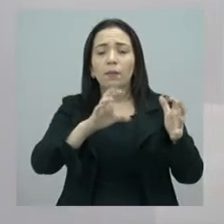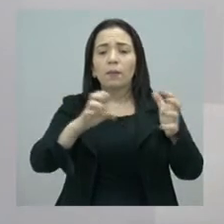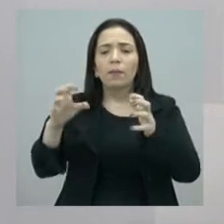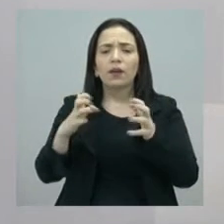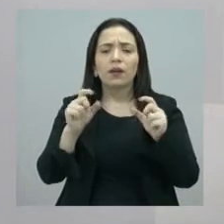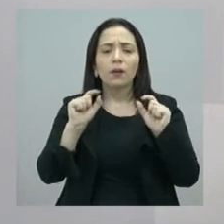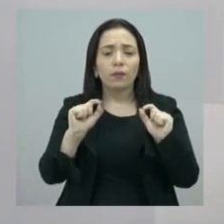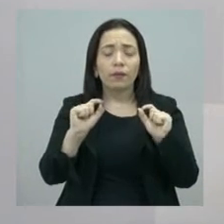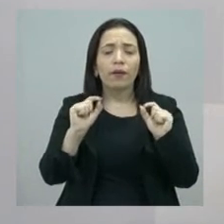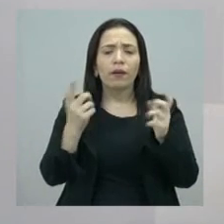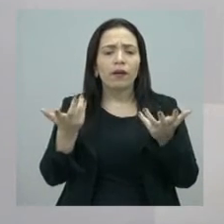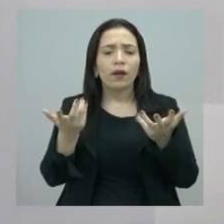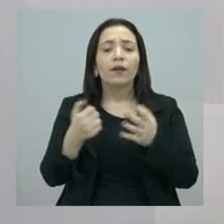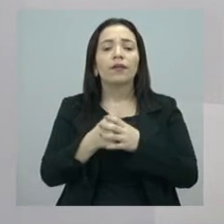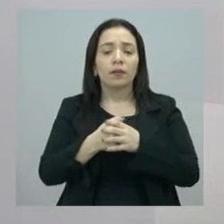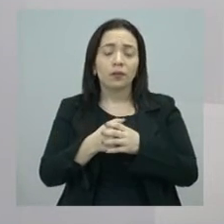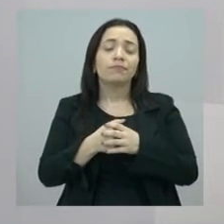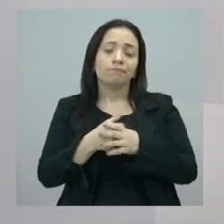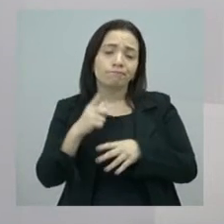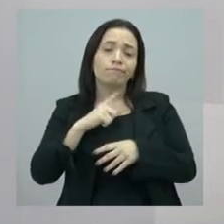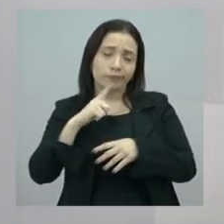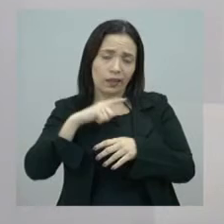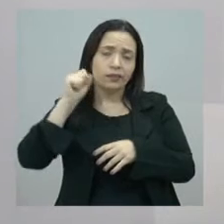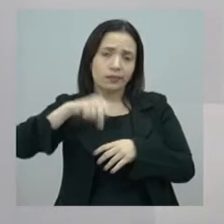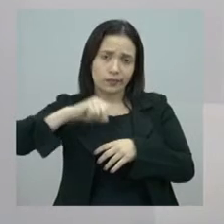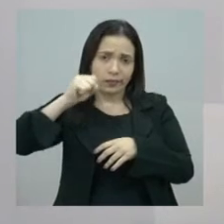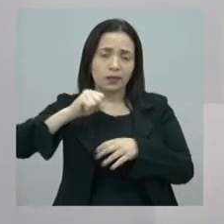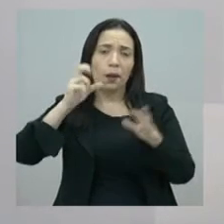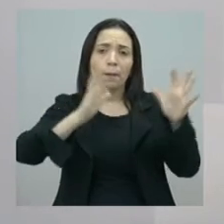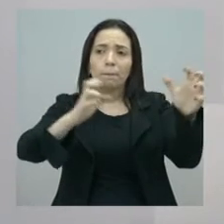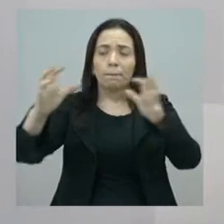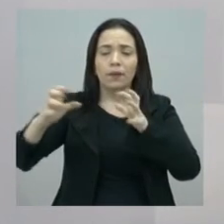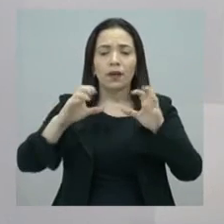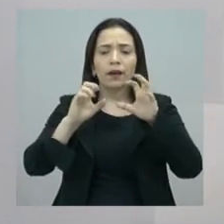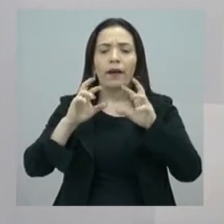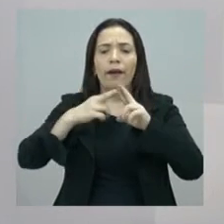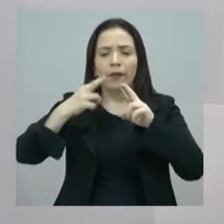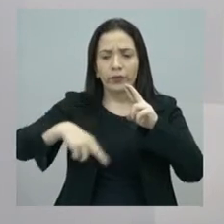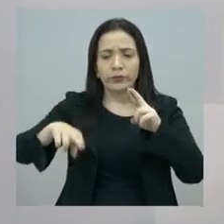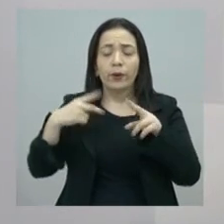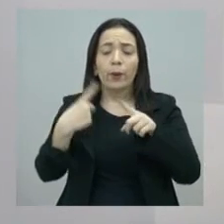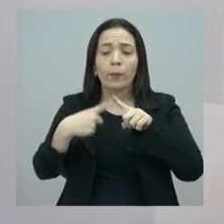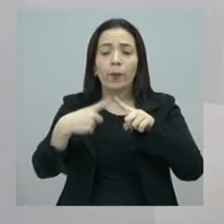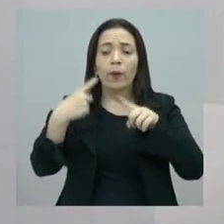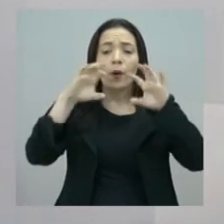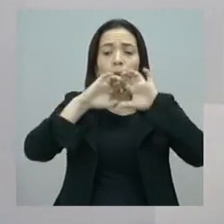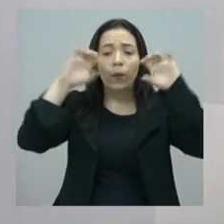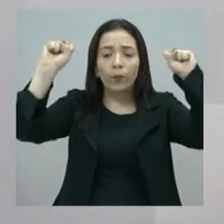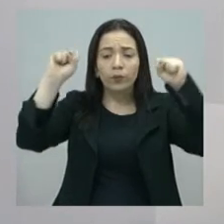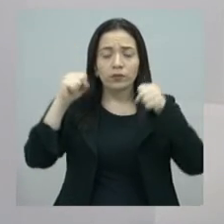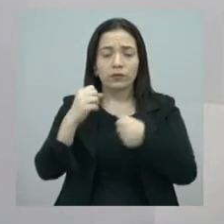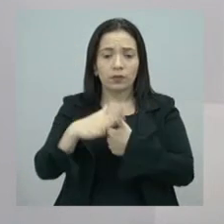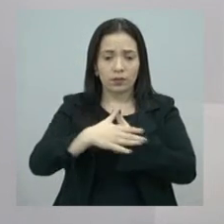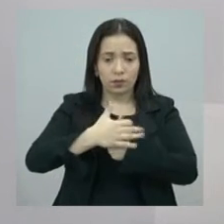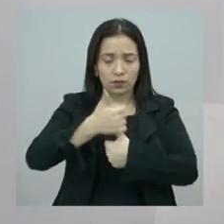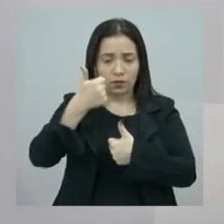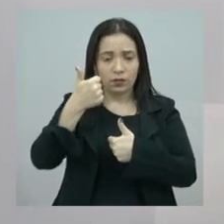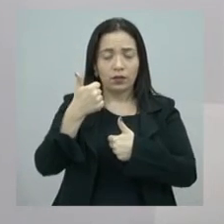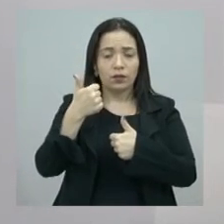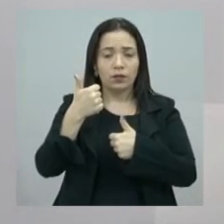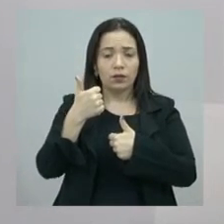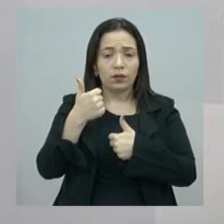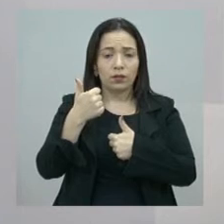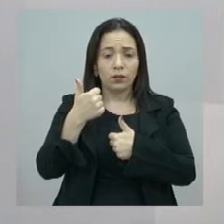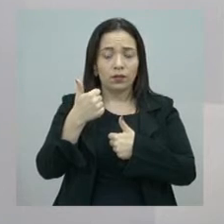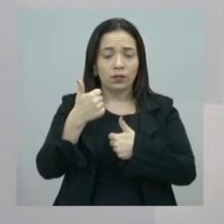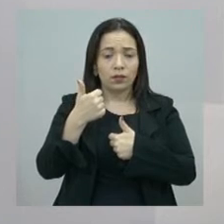é difícil analisar, mas pode ser que sim. Por quê? Porque os conselheiros visam...